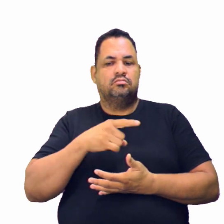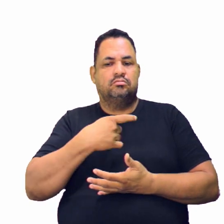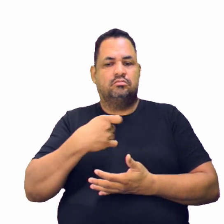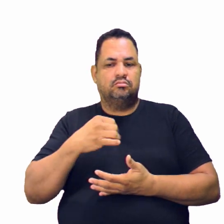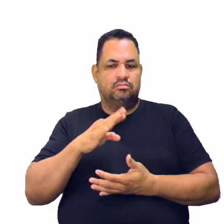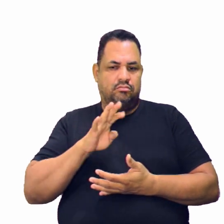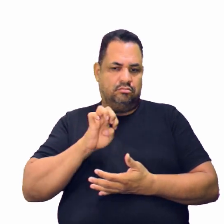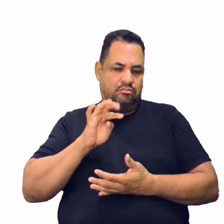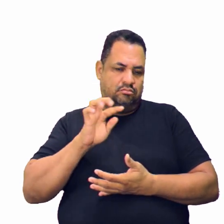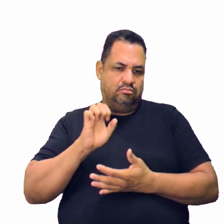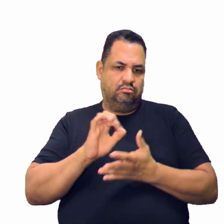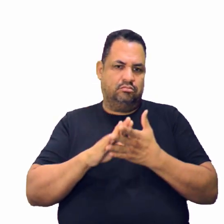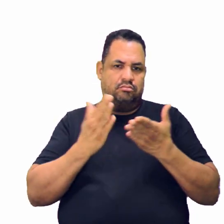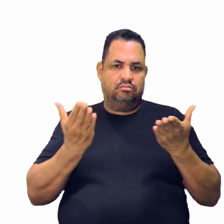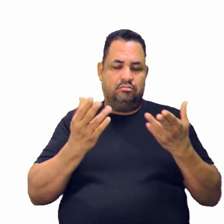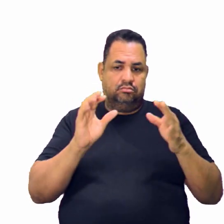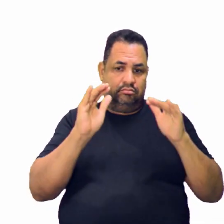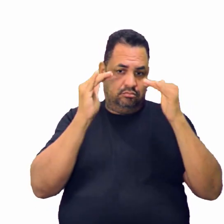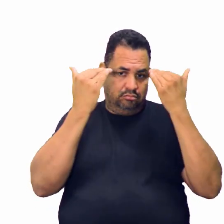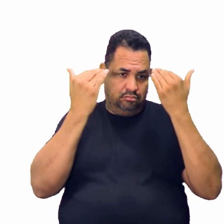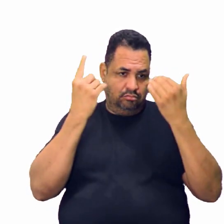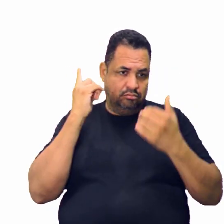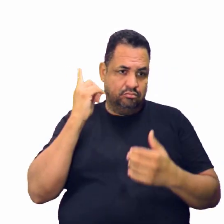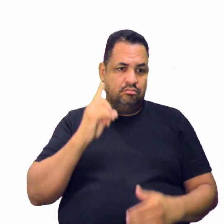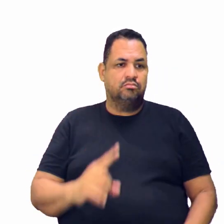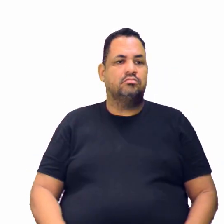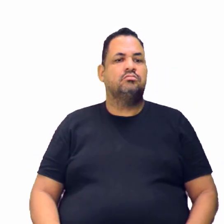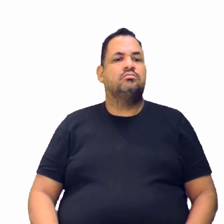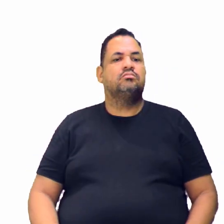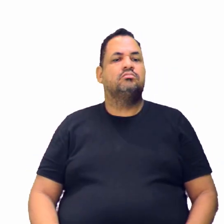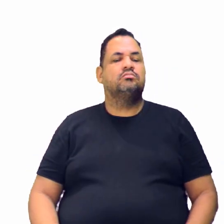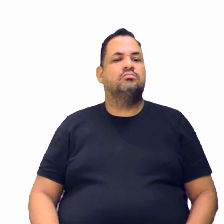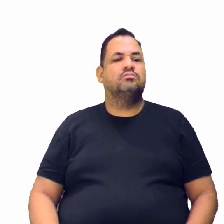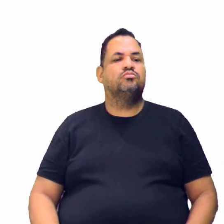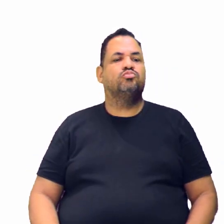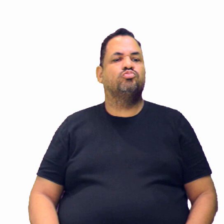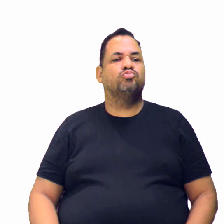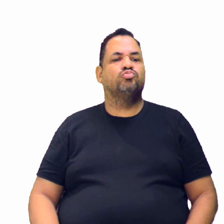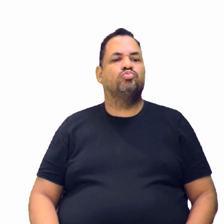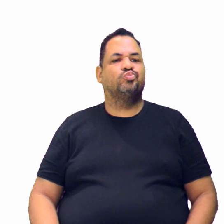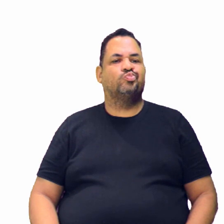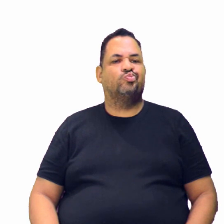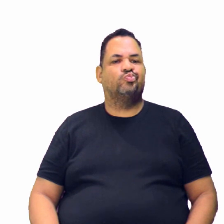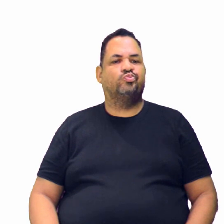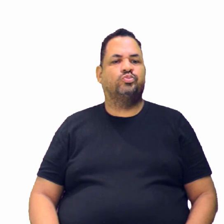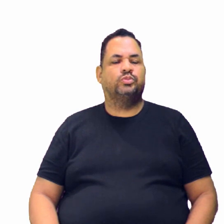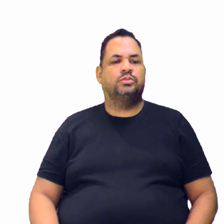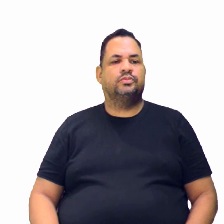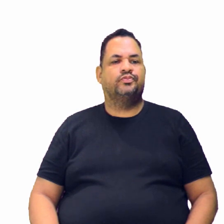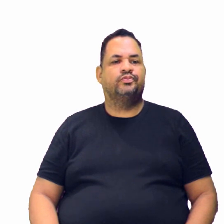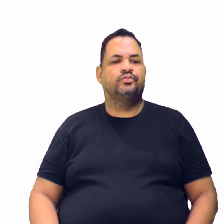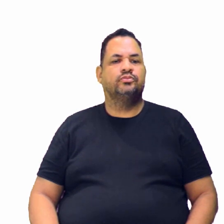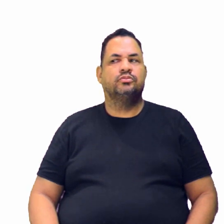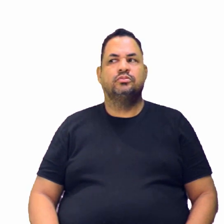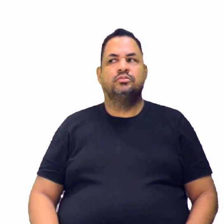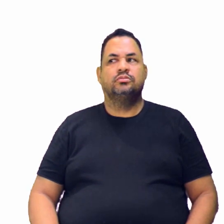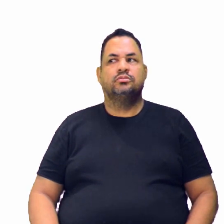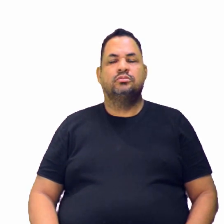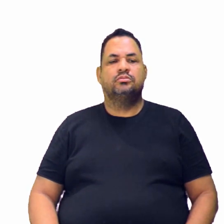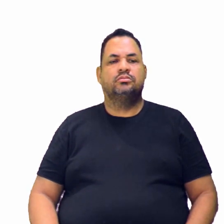inexistente. Então, presta atenção aqui nesse quadrinho. Olha bem aí, amadinhos. Olhem bem.